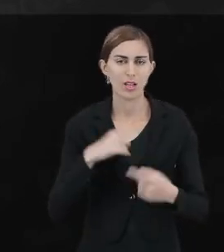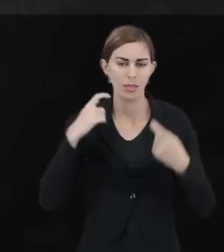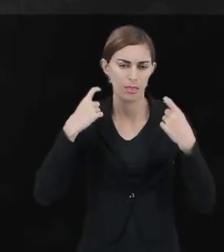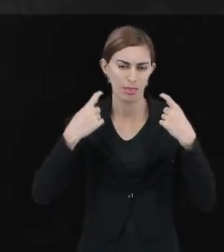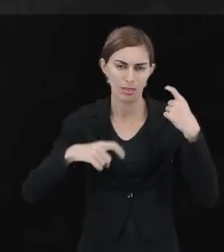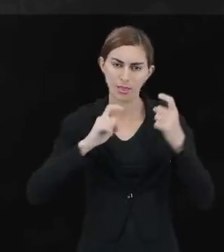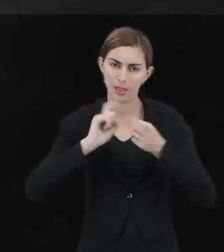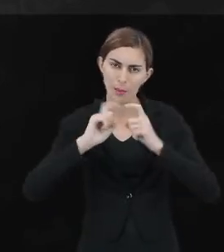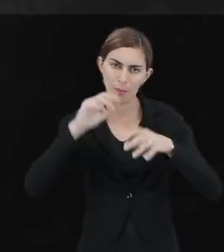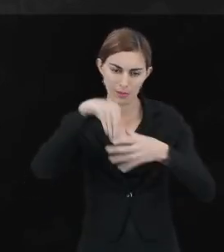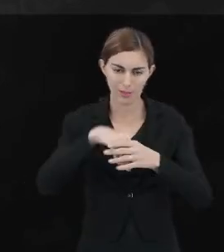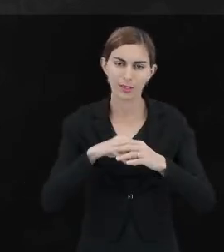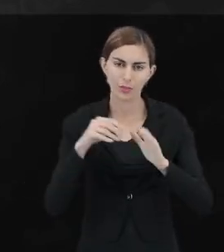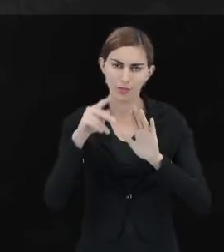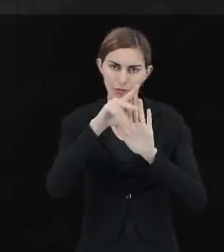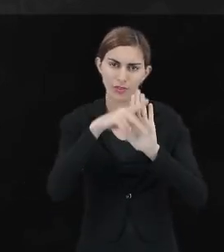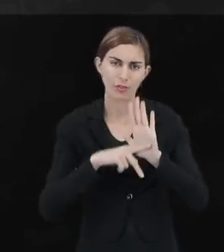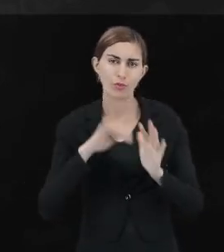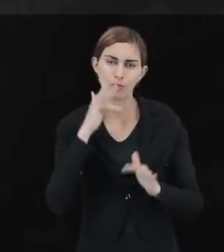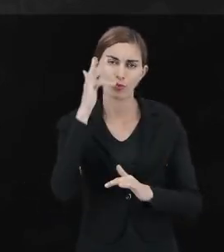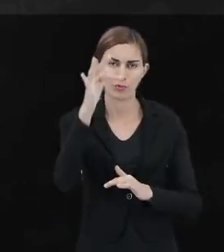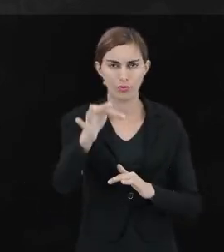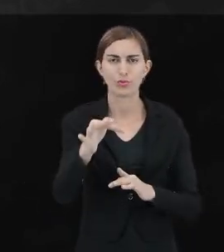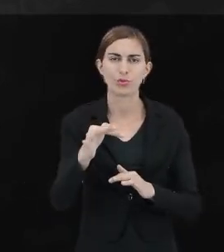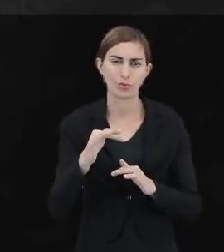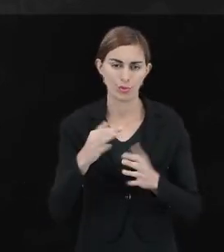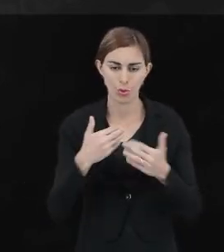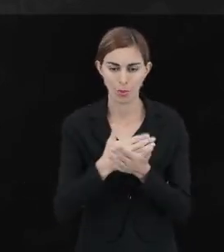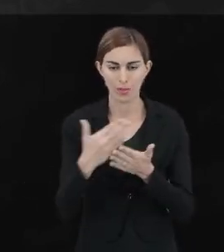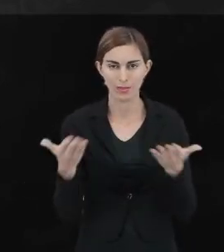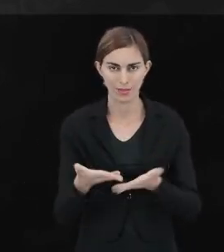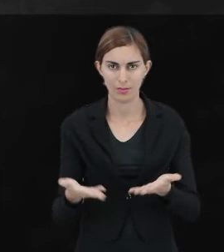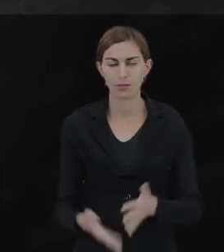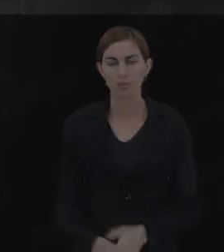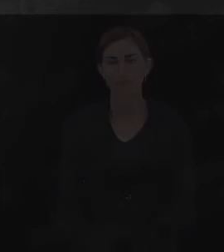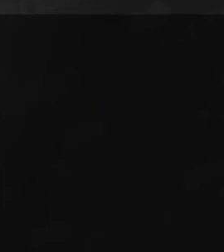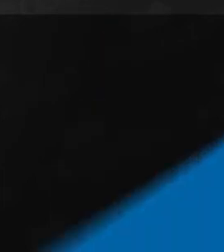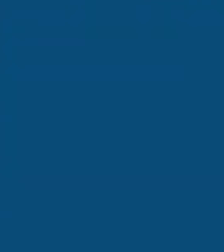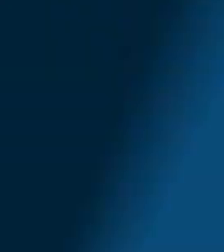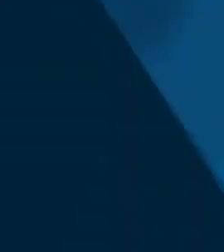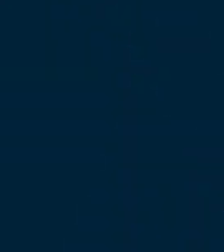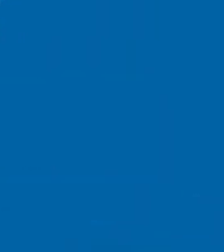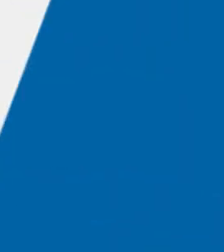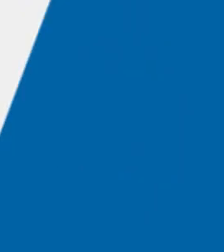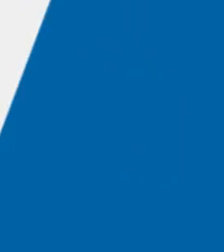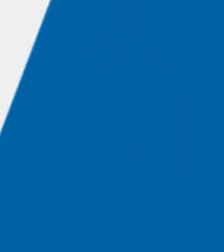debate interno para a produção do nosso futuro. O futuro começa agora.